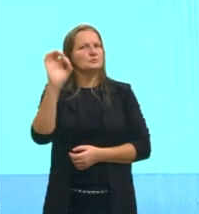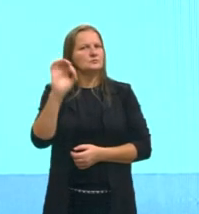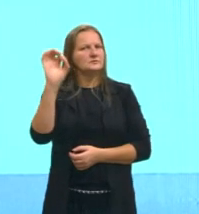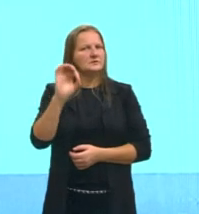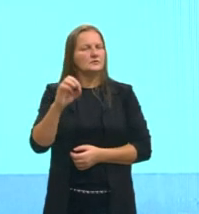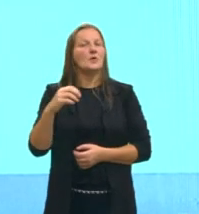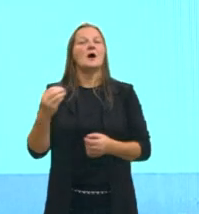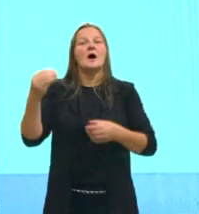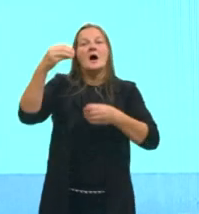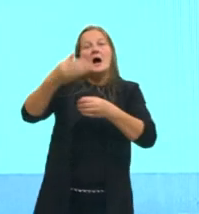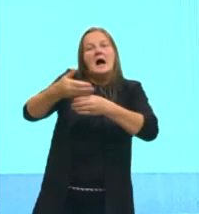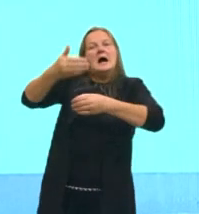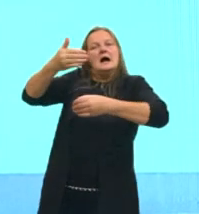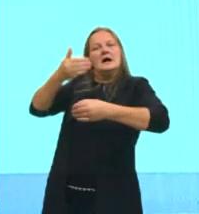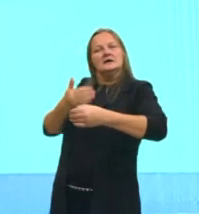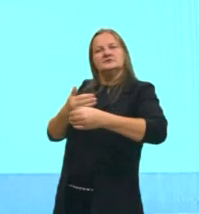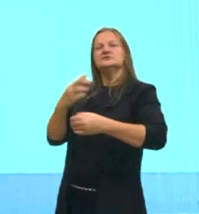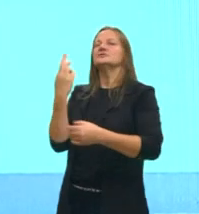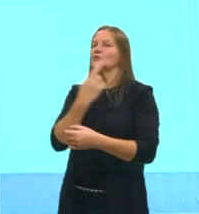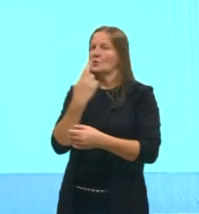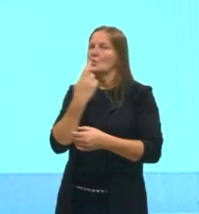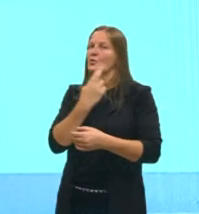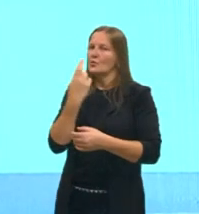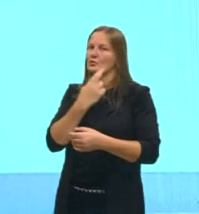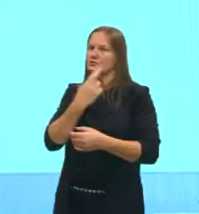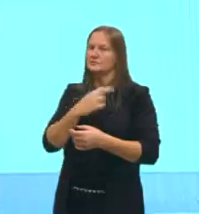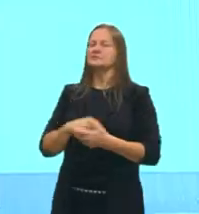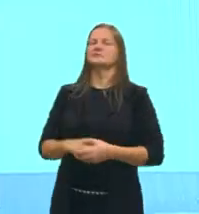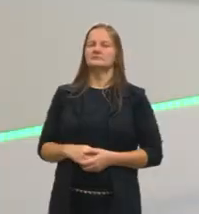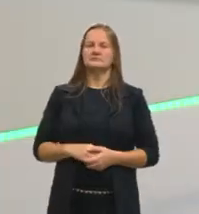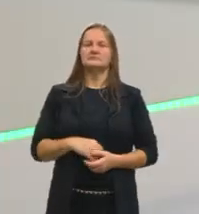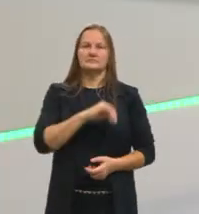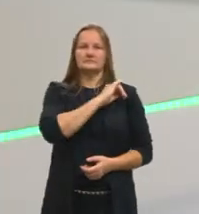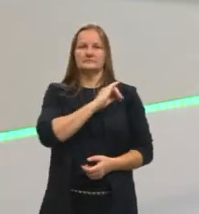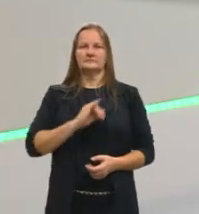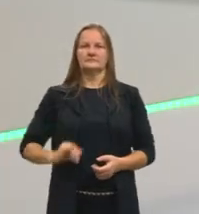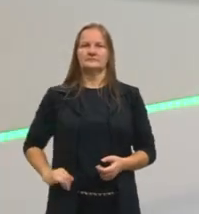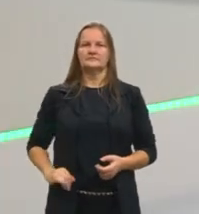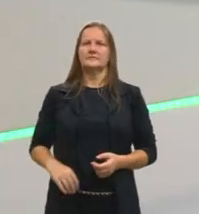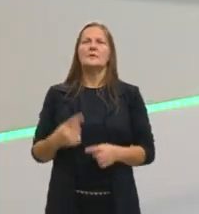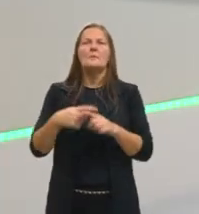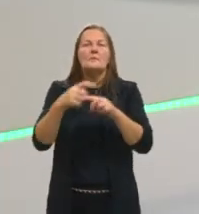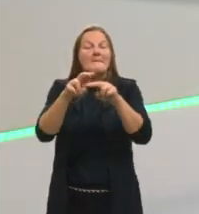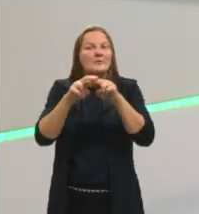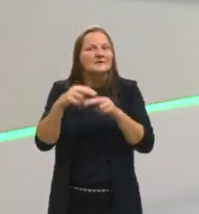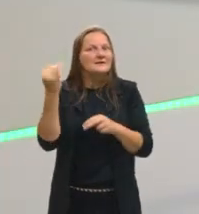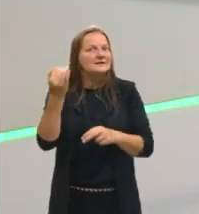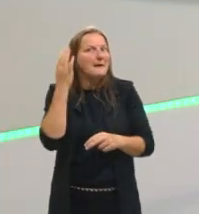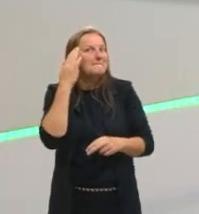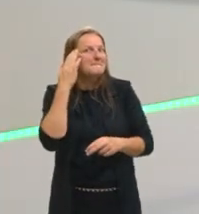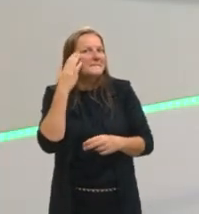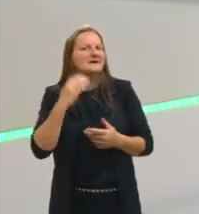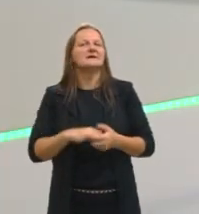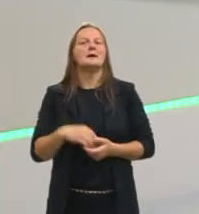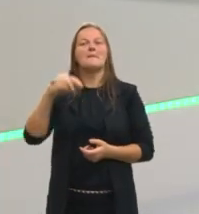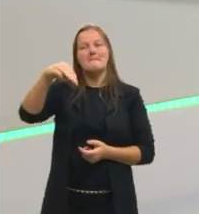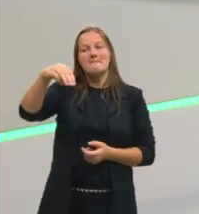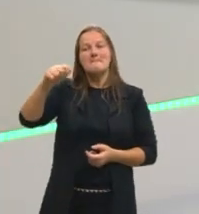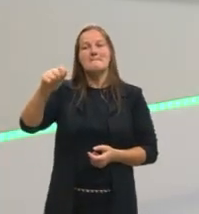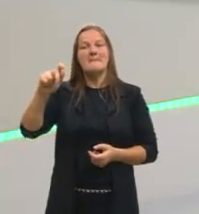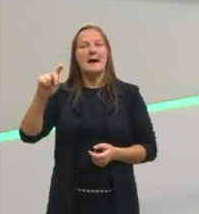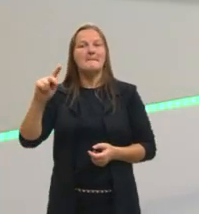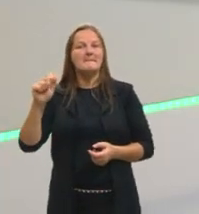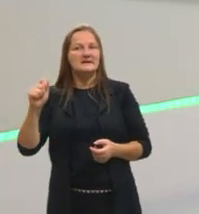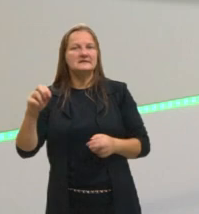seu território fazia parte Então desse desse Império Russo a gurizada Então isso é importante poção mapas né são